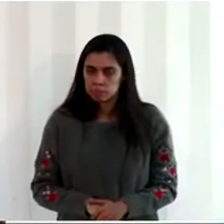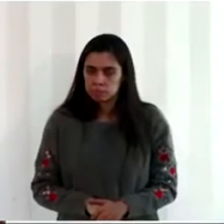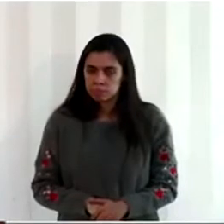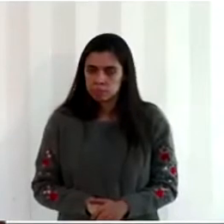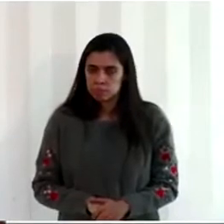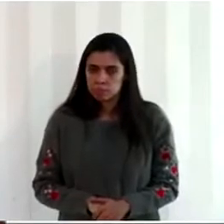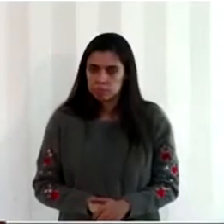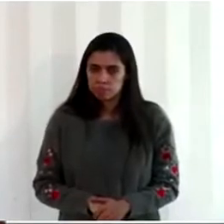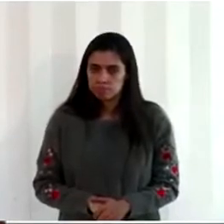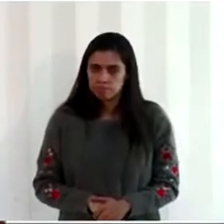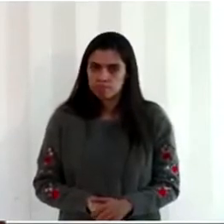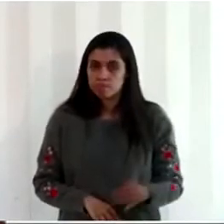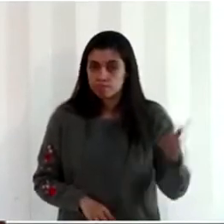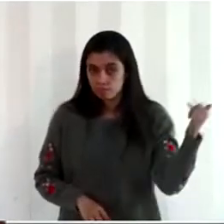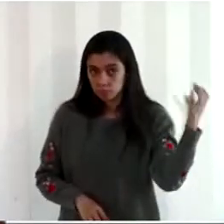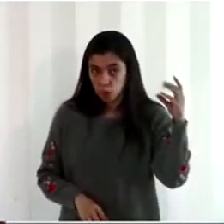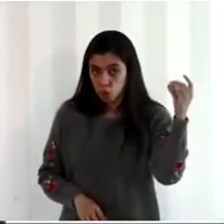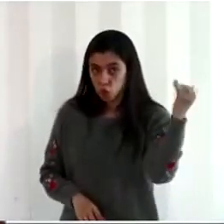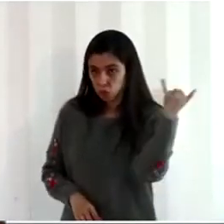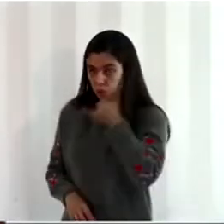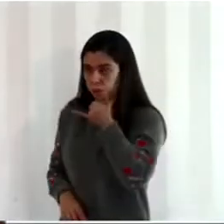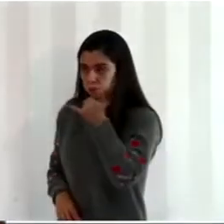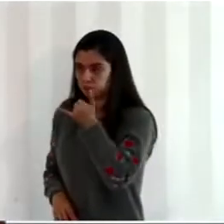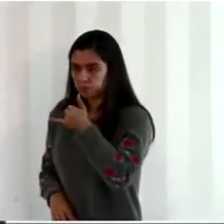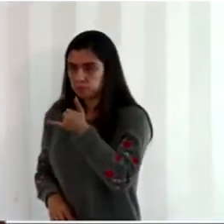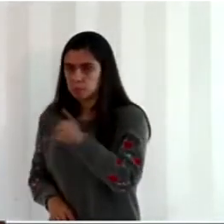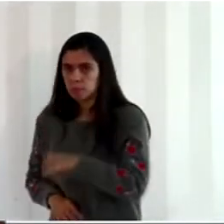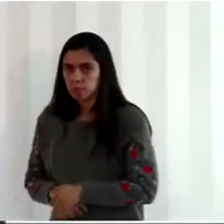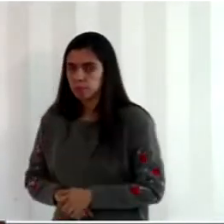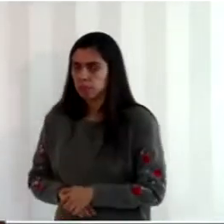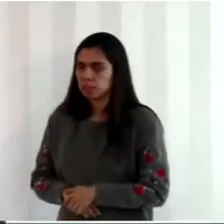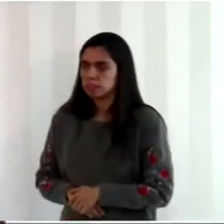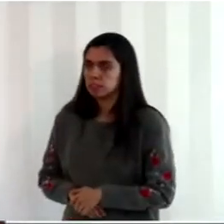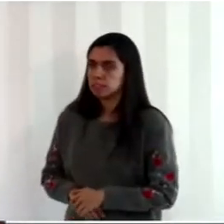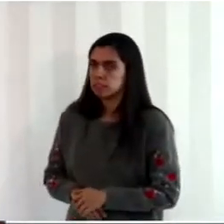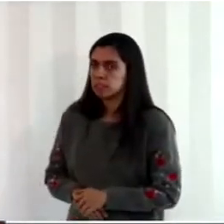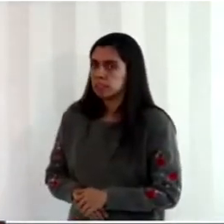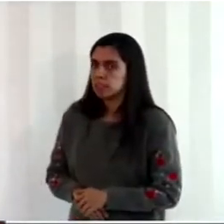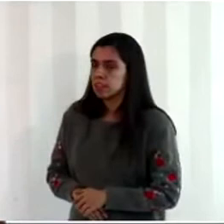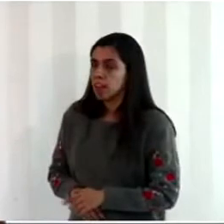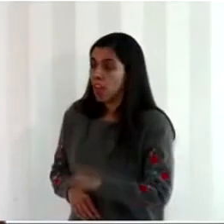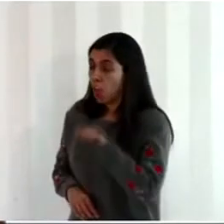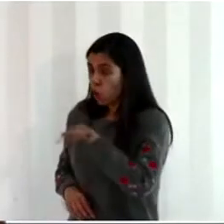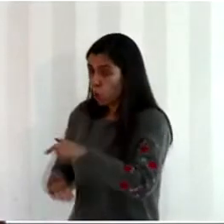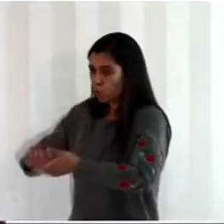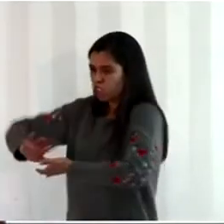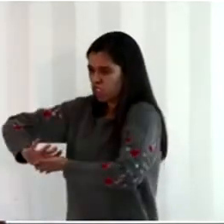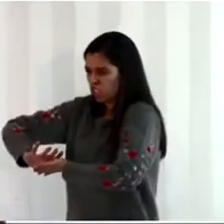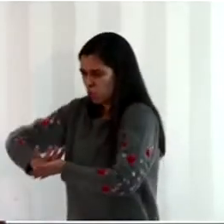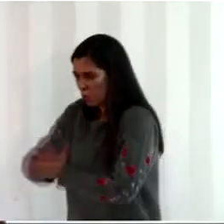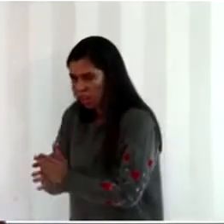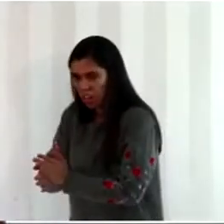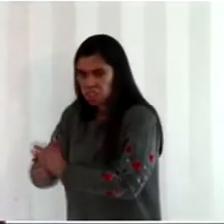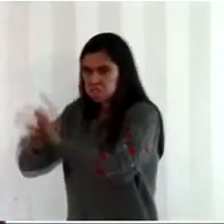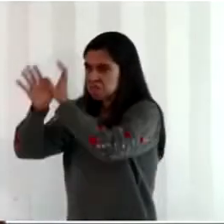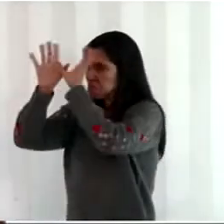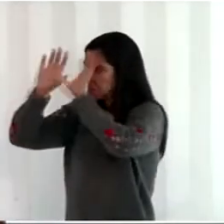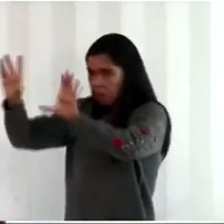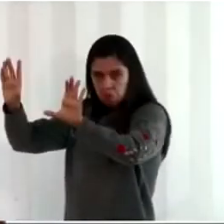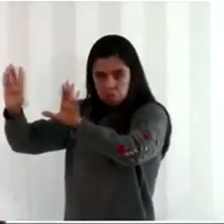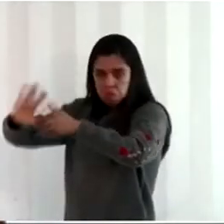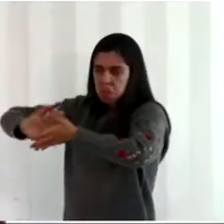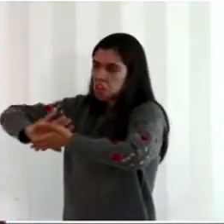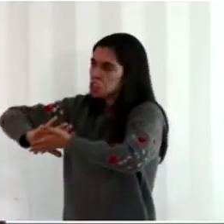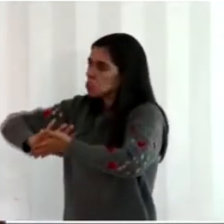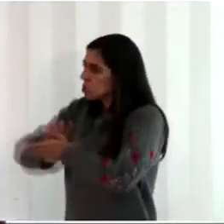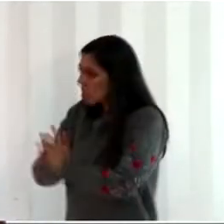terra, derribarei o trono dos reinos e destruirei a força dos reinos das nações, destruirei o carro e os que andam nele, os cavalos